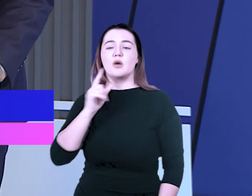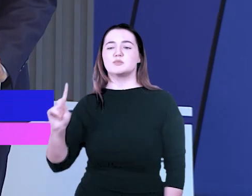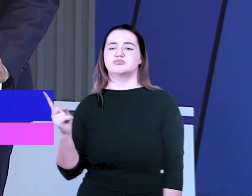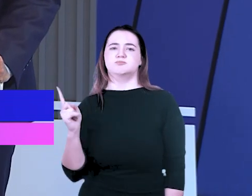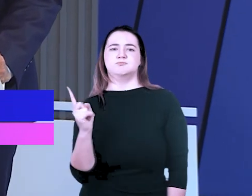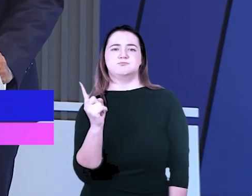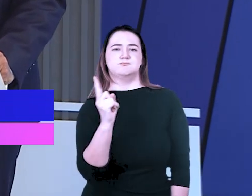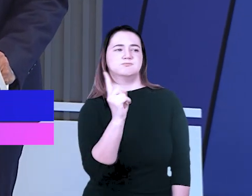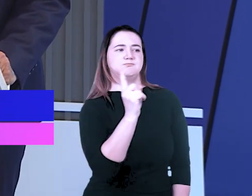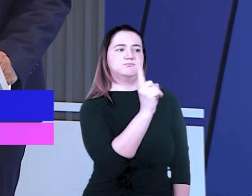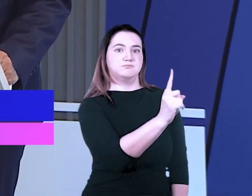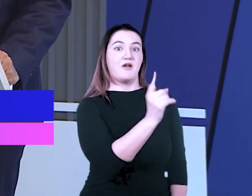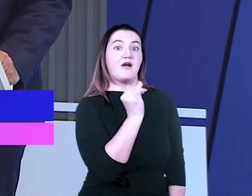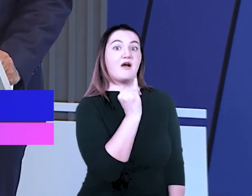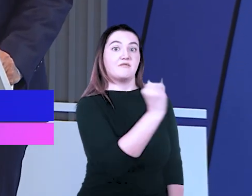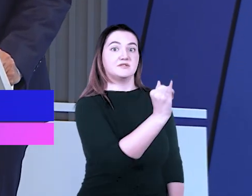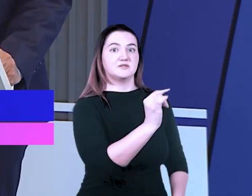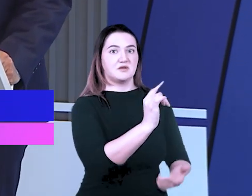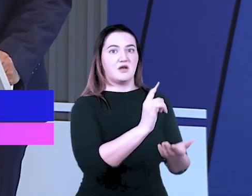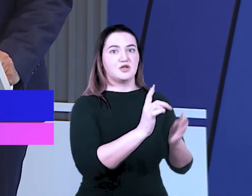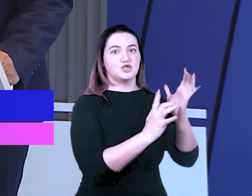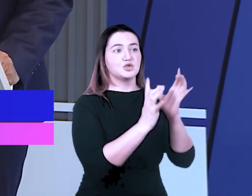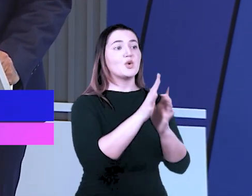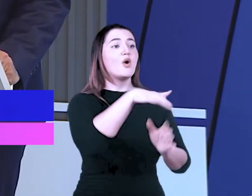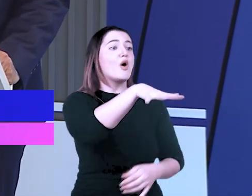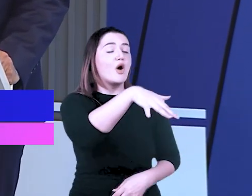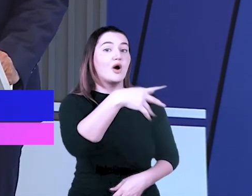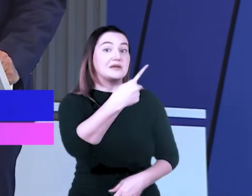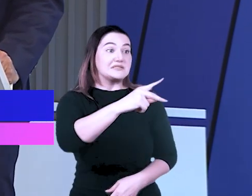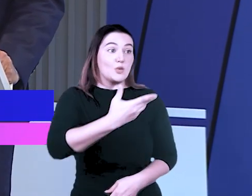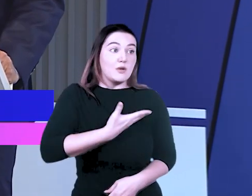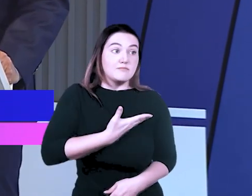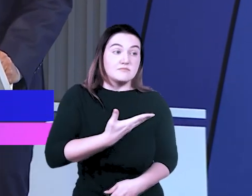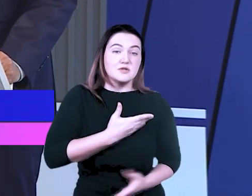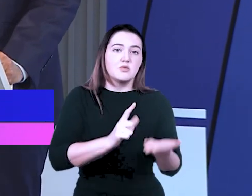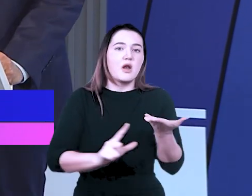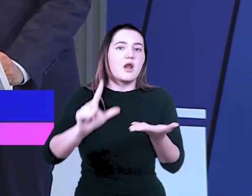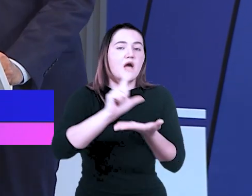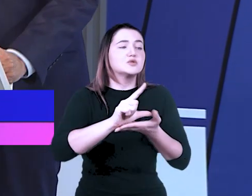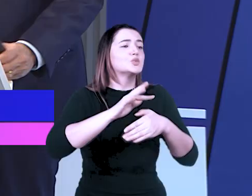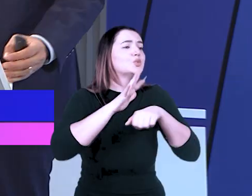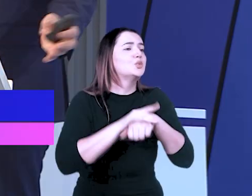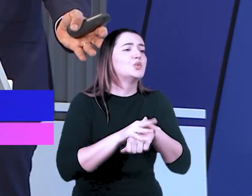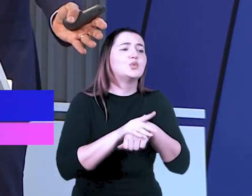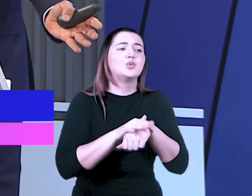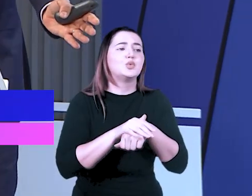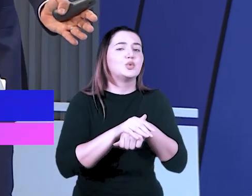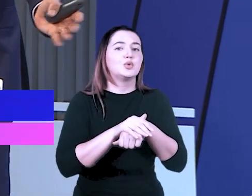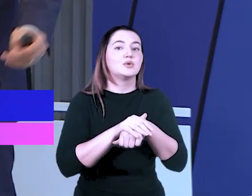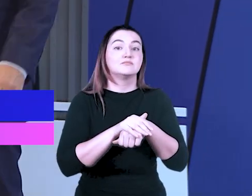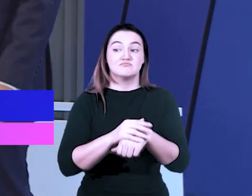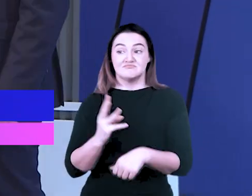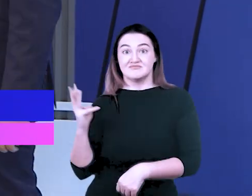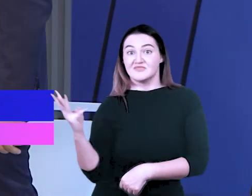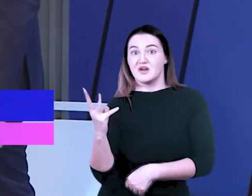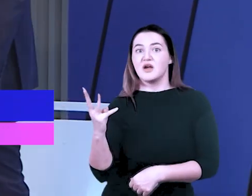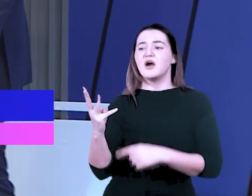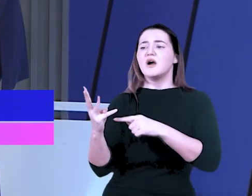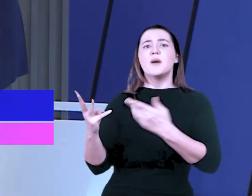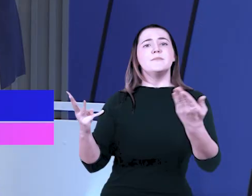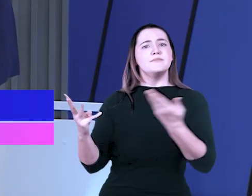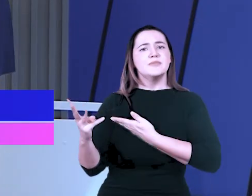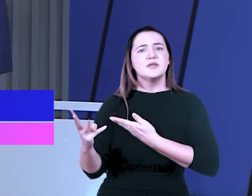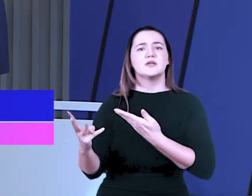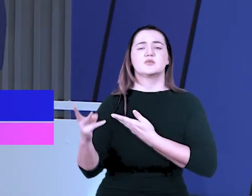Jesus. Eram amigos de Jesus, pessoas próximas a Jesus. Até na descrição aqui em João capítulo 11,